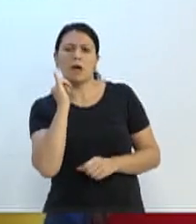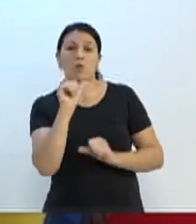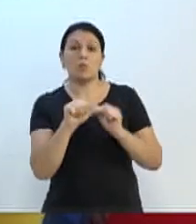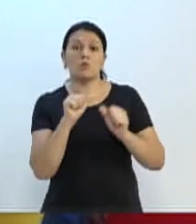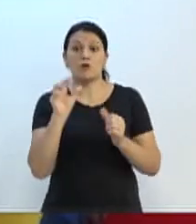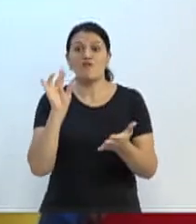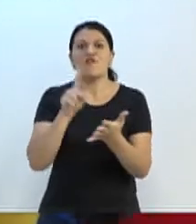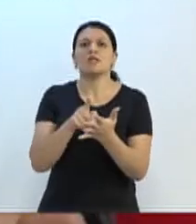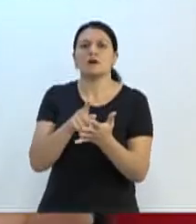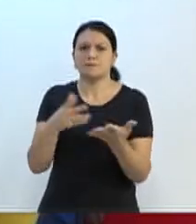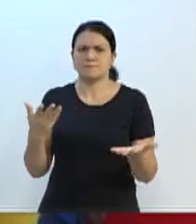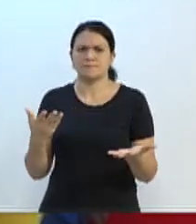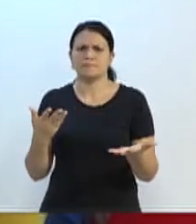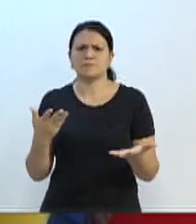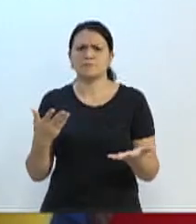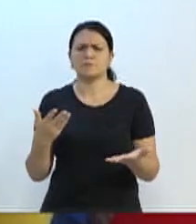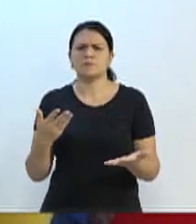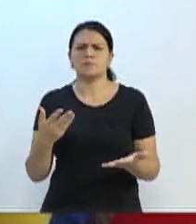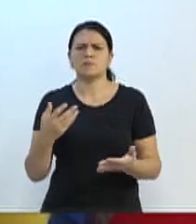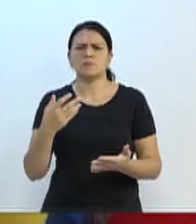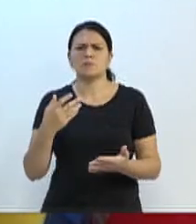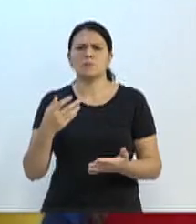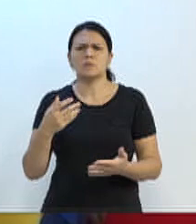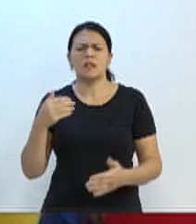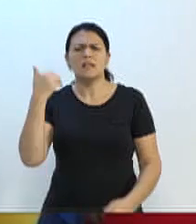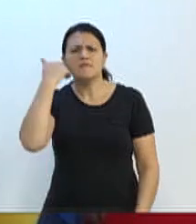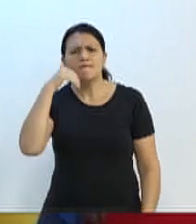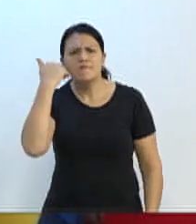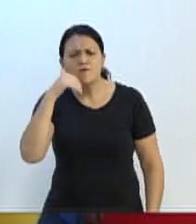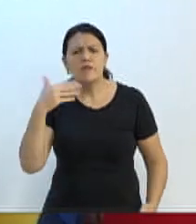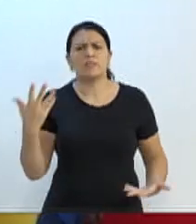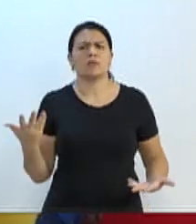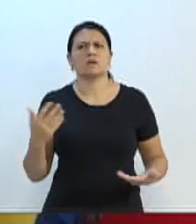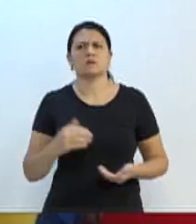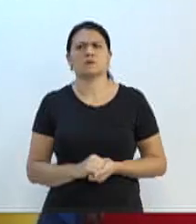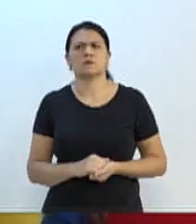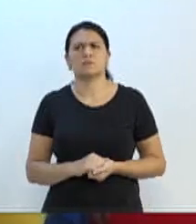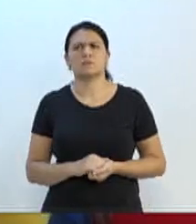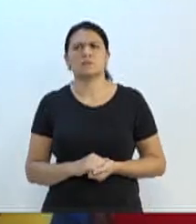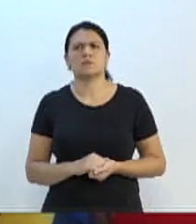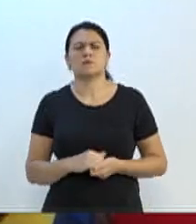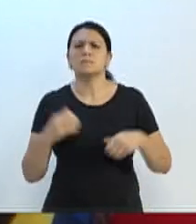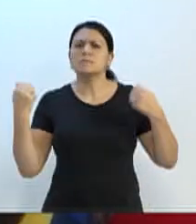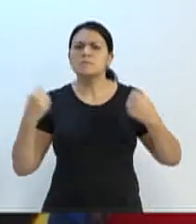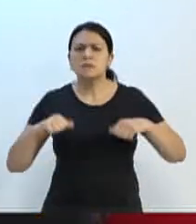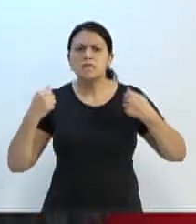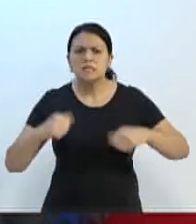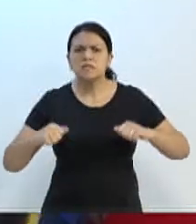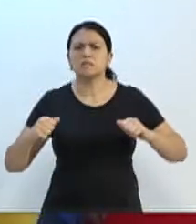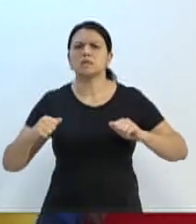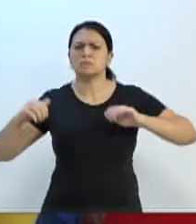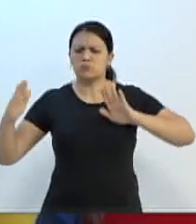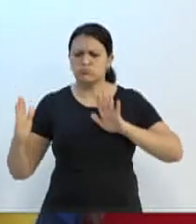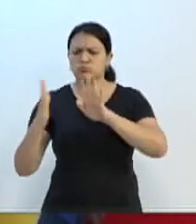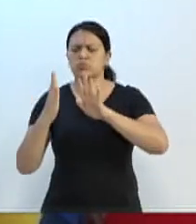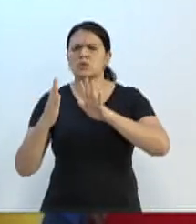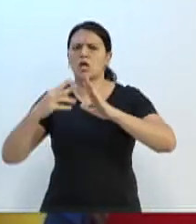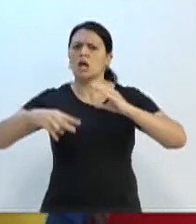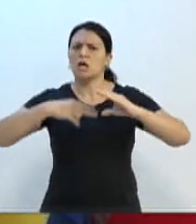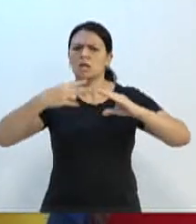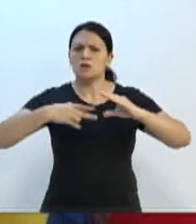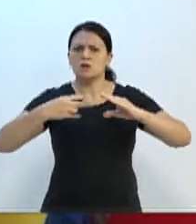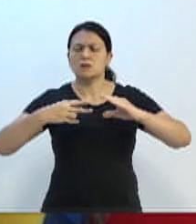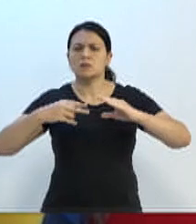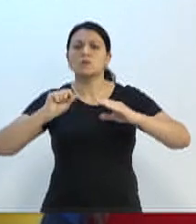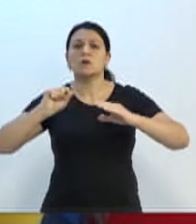E uma sacanagem, se não for enfrentada com unhas e dentes, com todo o poder que tem essa casa, vai acabar